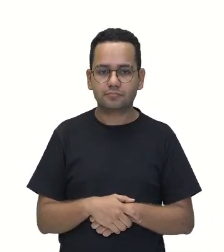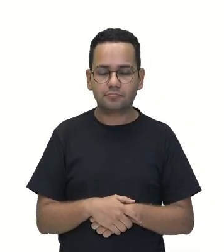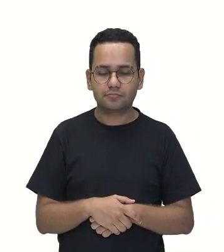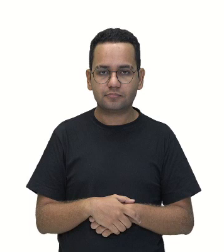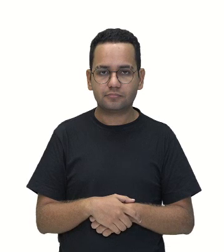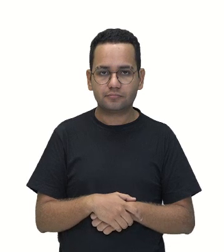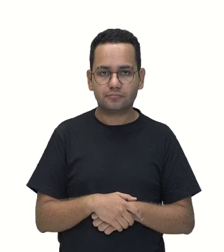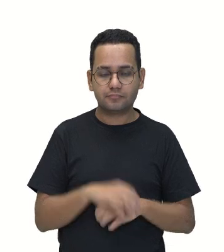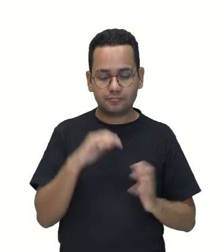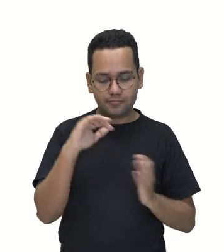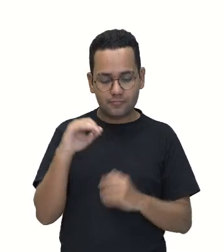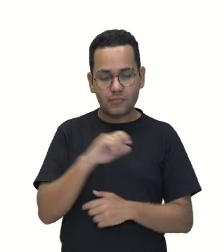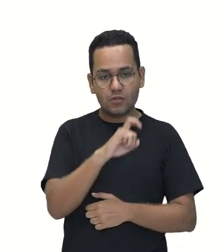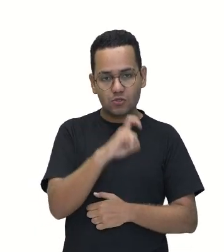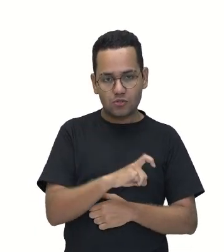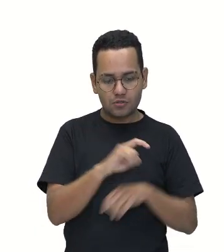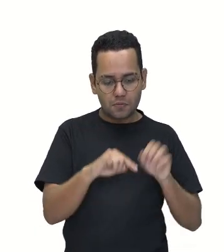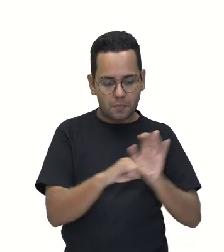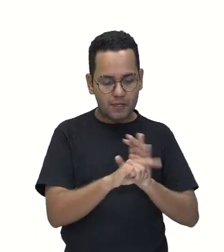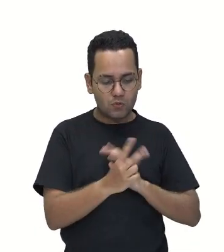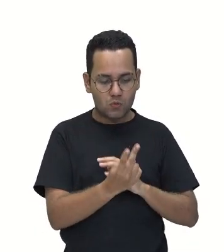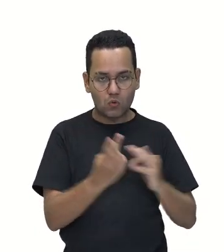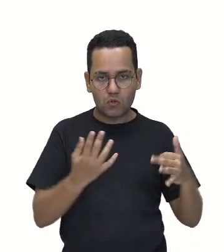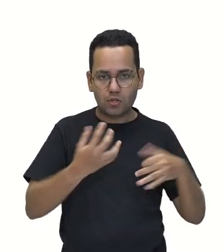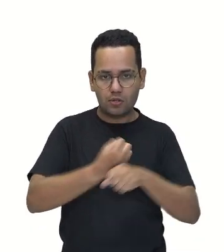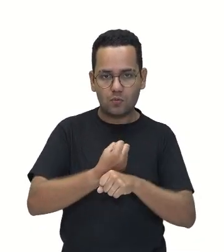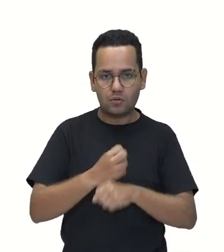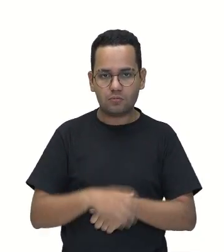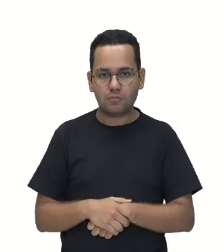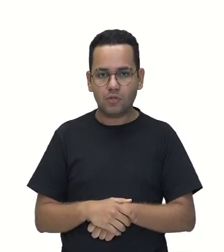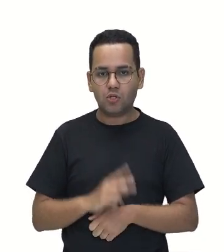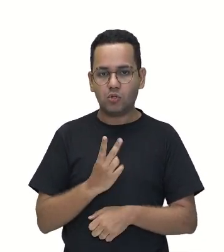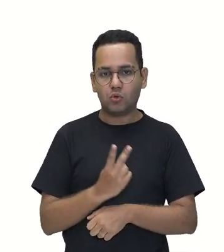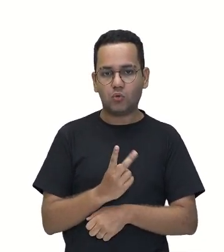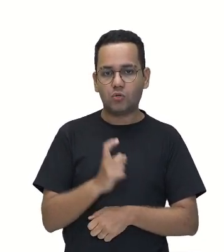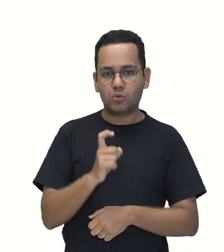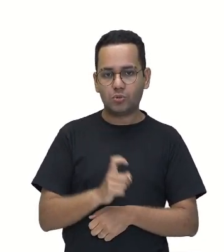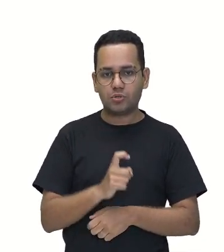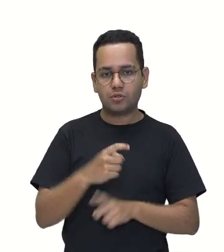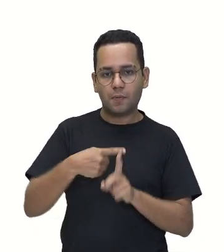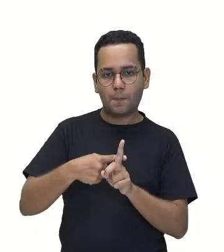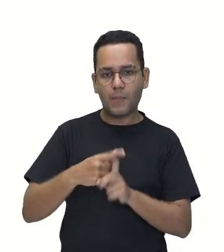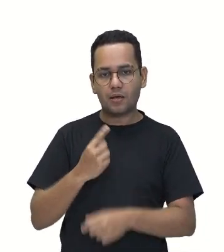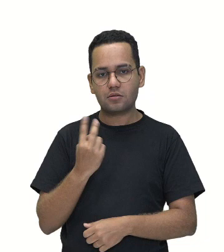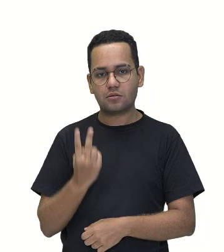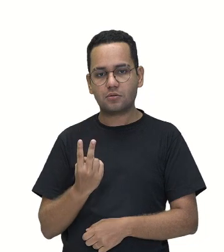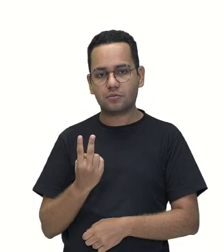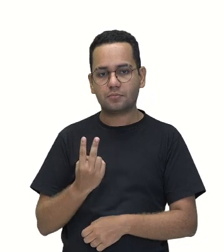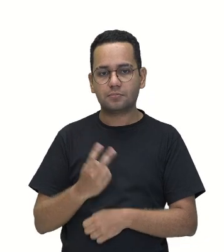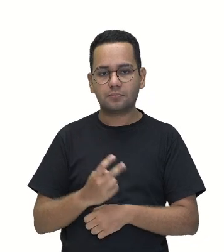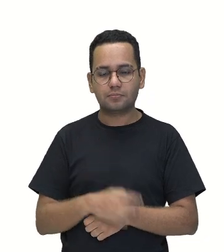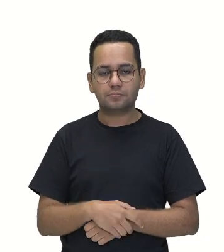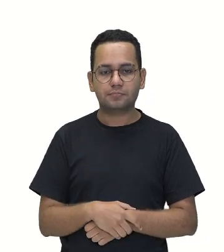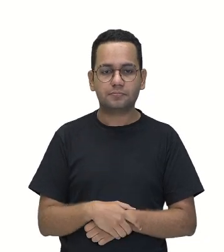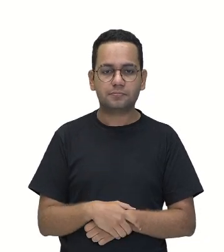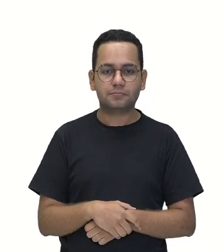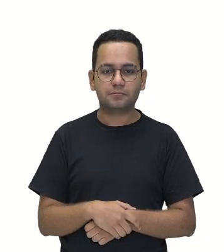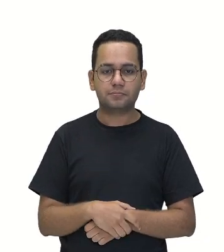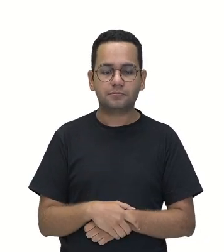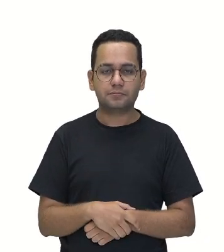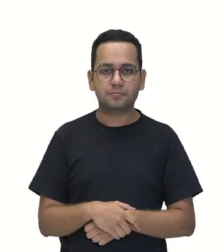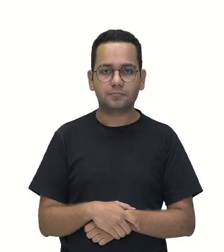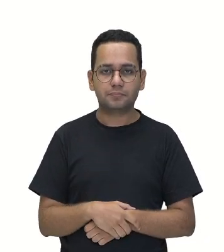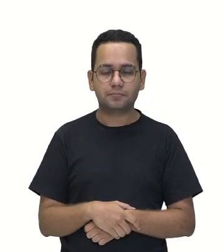Então agora eu tenho e x - 2 = a 2 x +